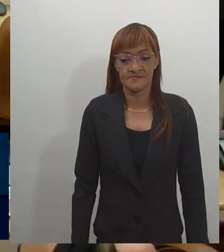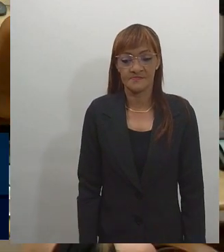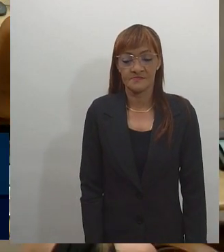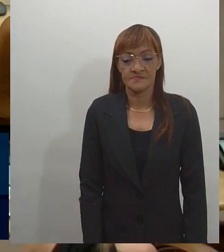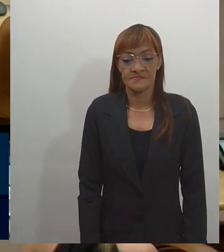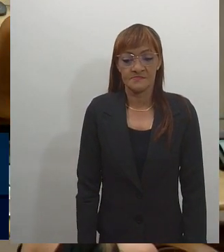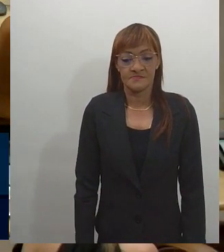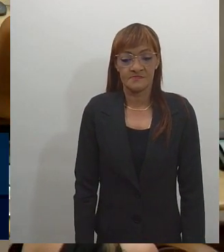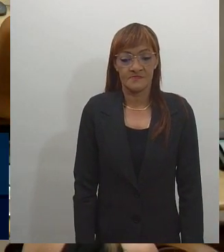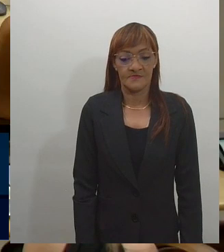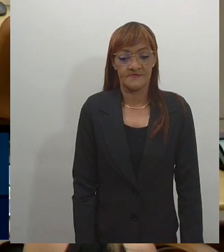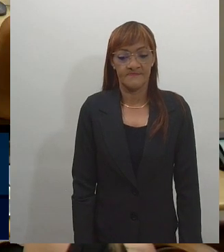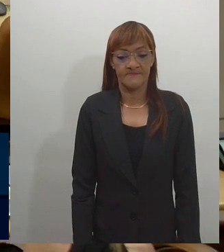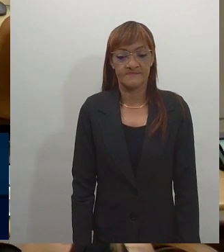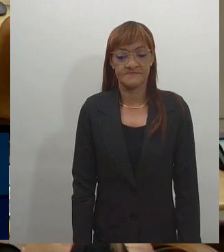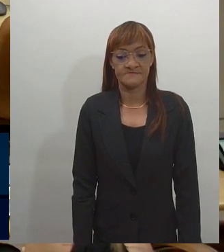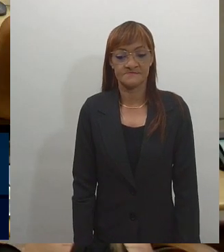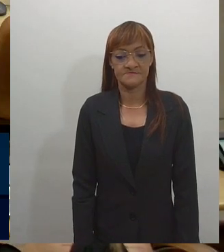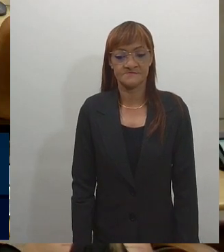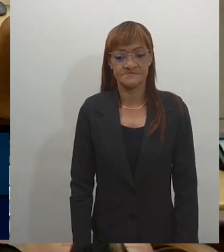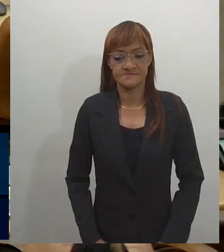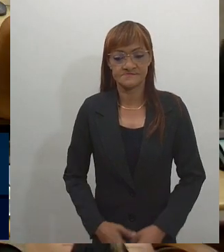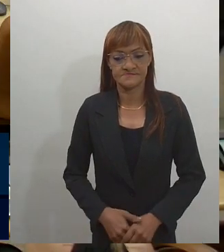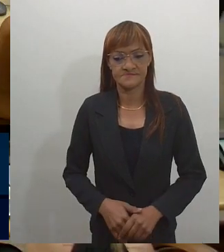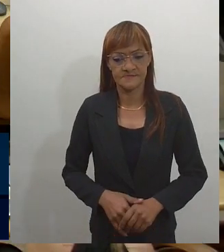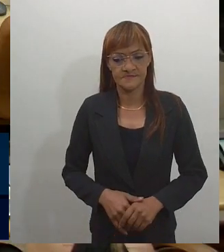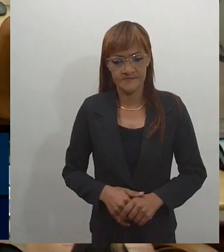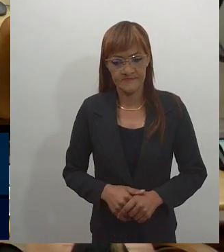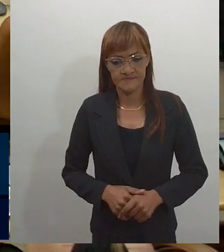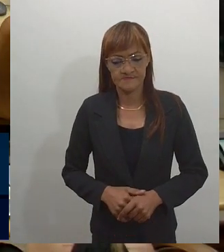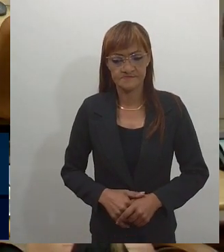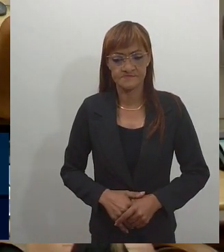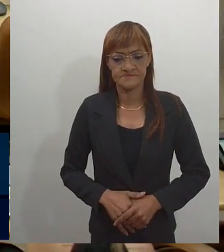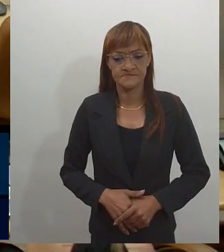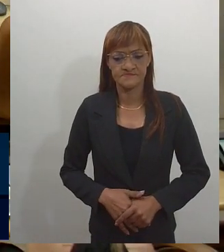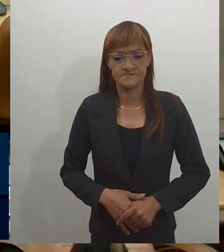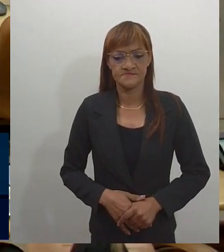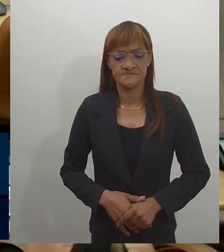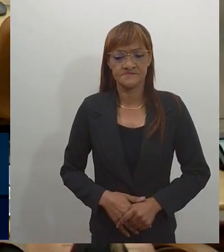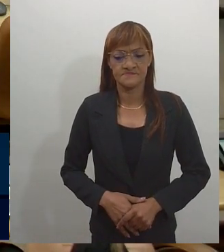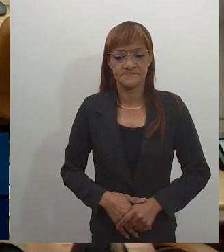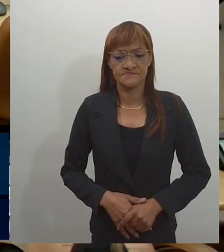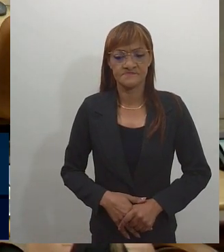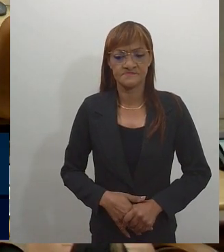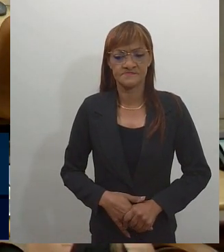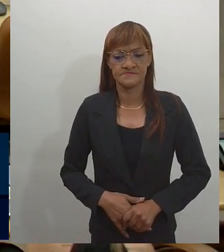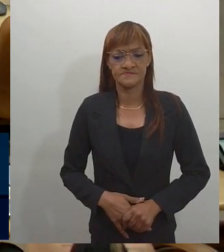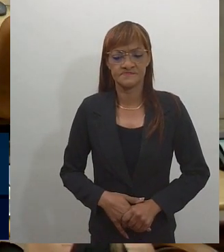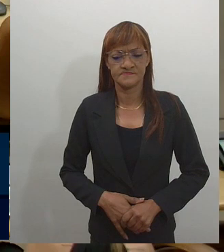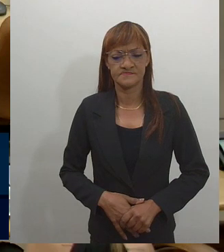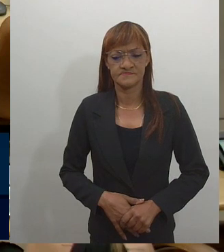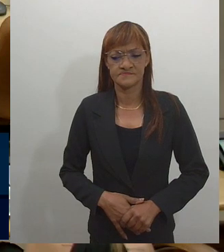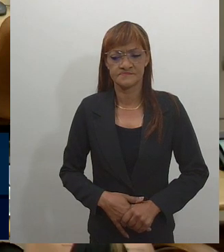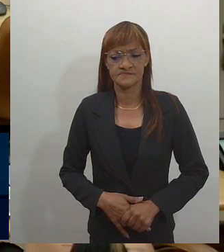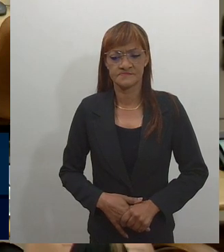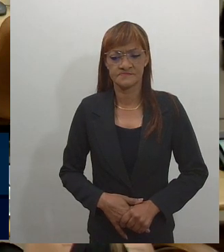Passemos a ordem do dia, não havendo expediente. Passemos ao grande expediente, com a palavra o deputado George Passos.